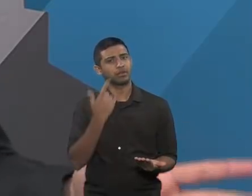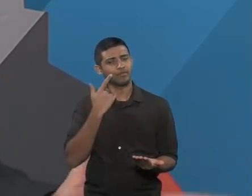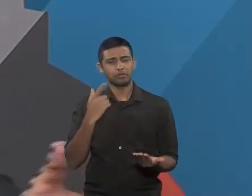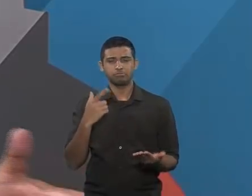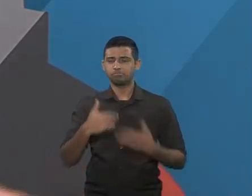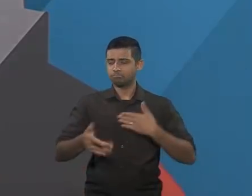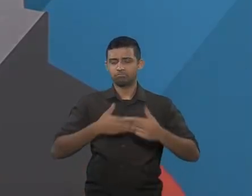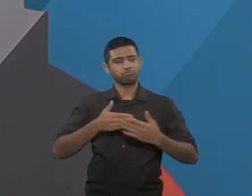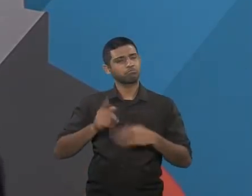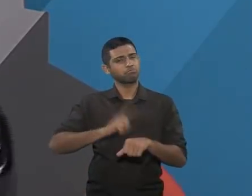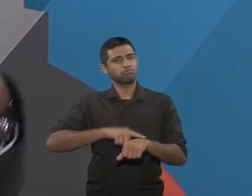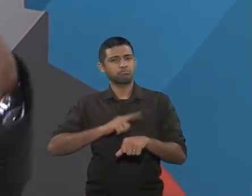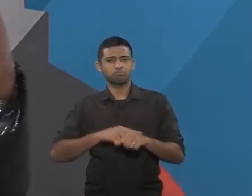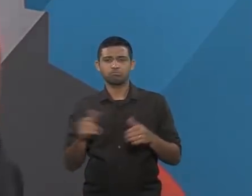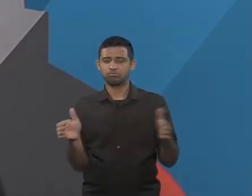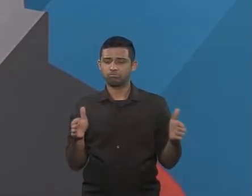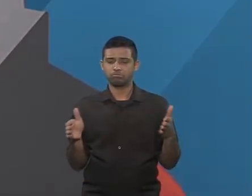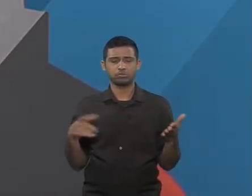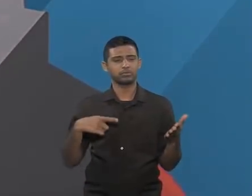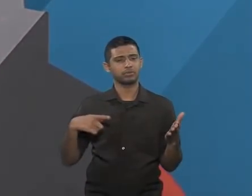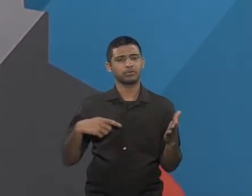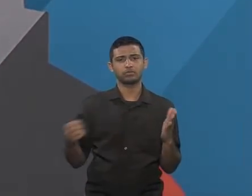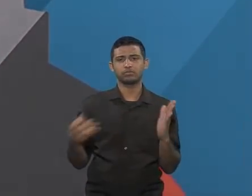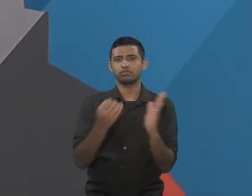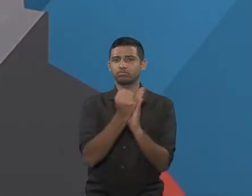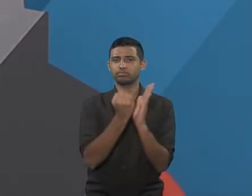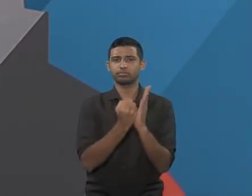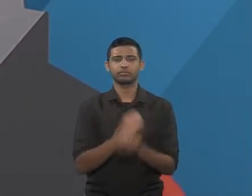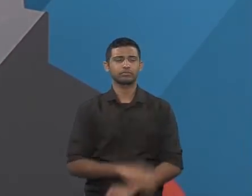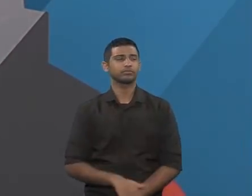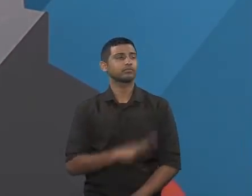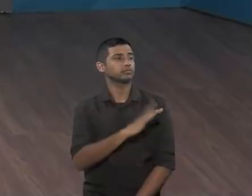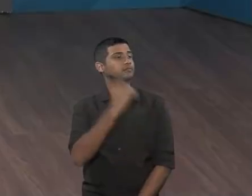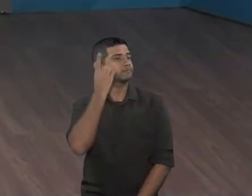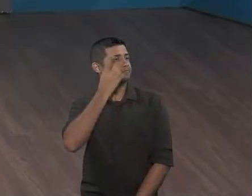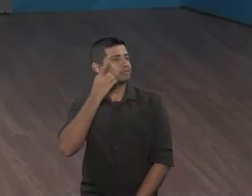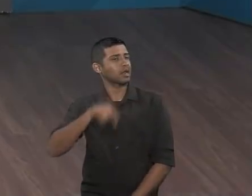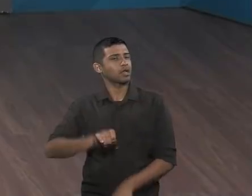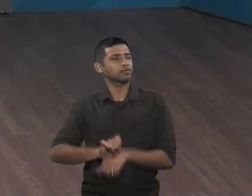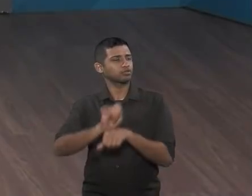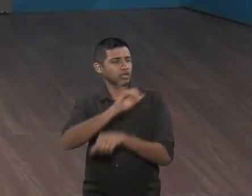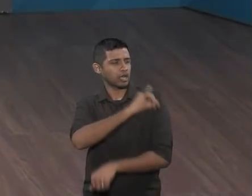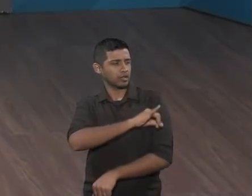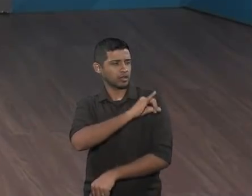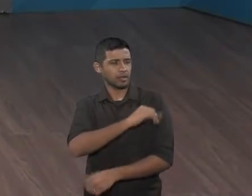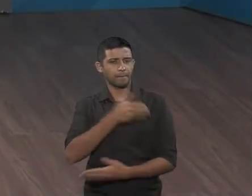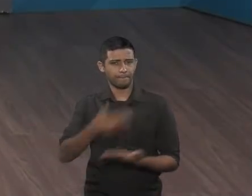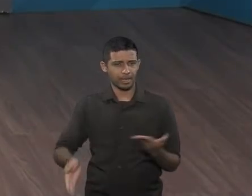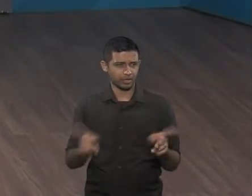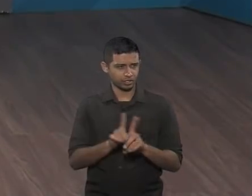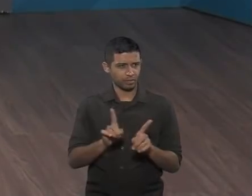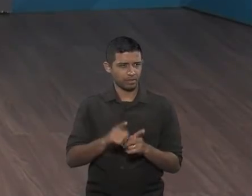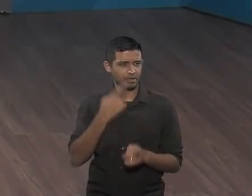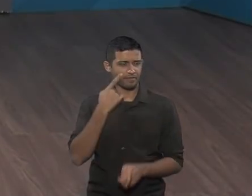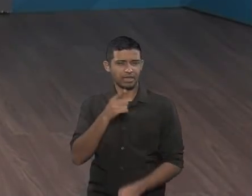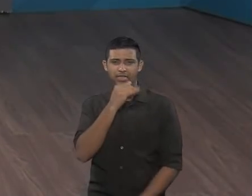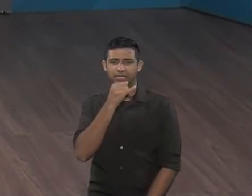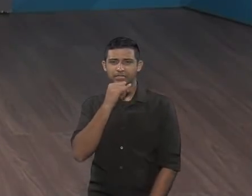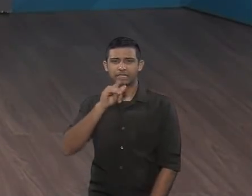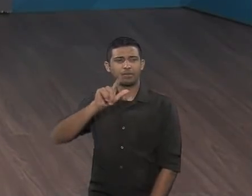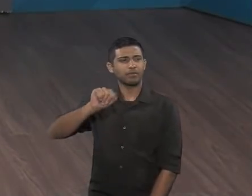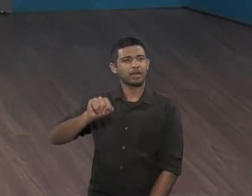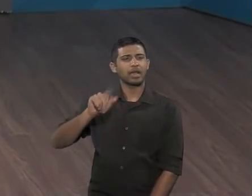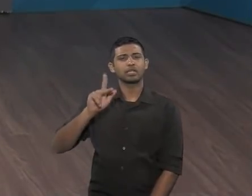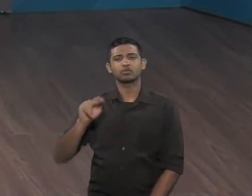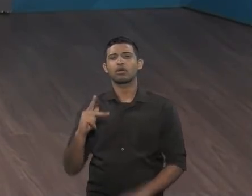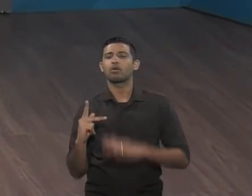seja o tempo que vai constar nesse novo contrato. Deputado, o Estado do Rio perde também no caso do gás, como é no